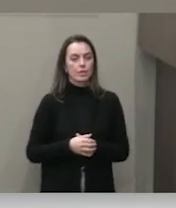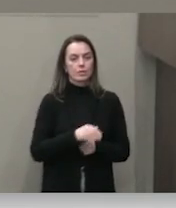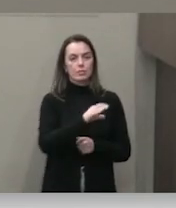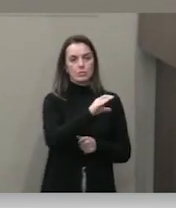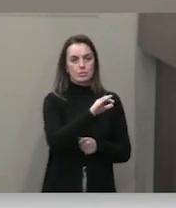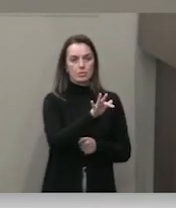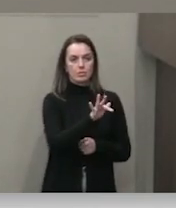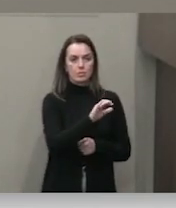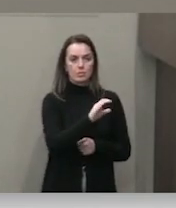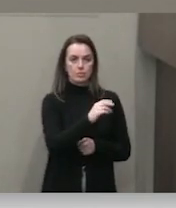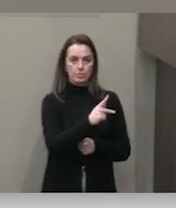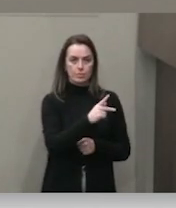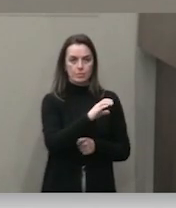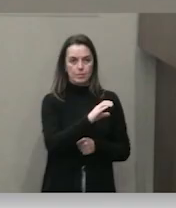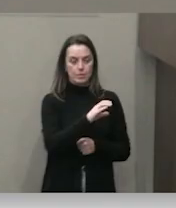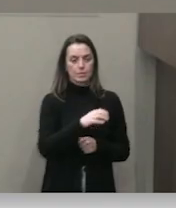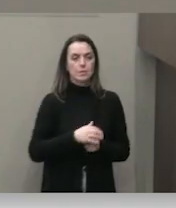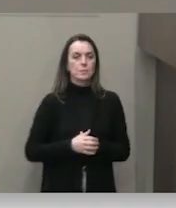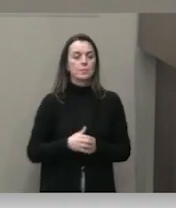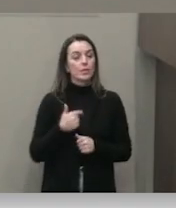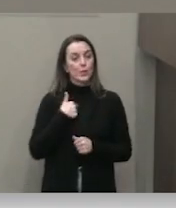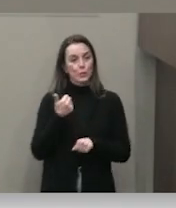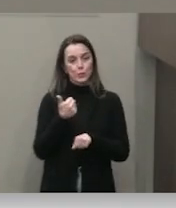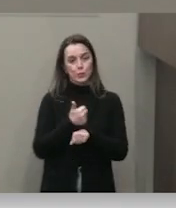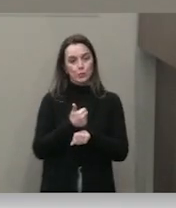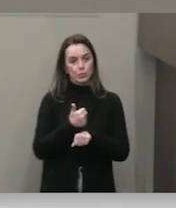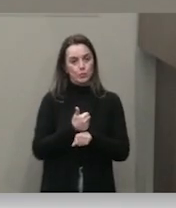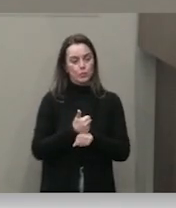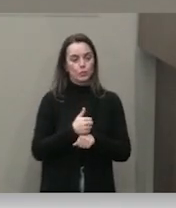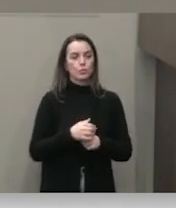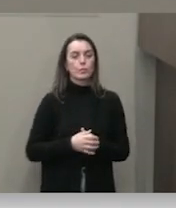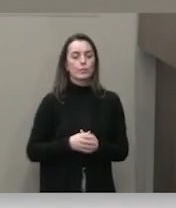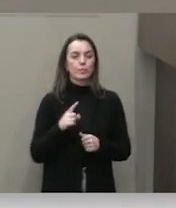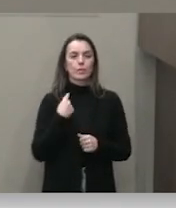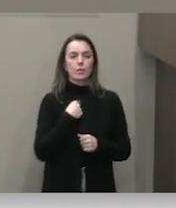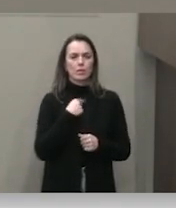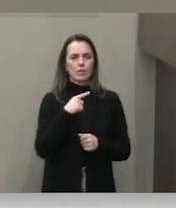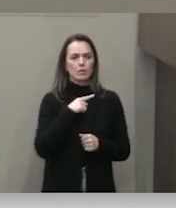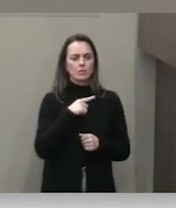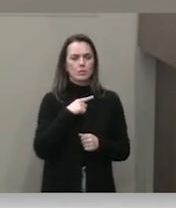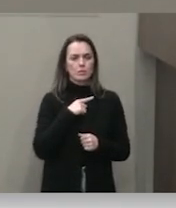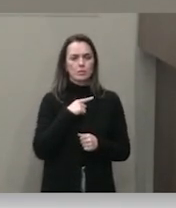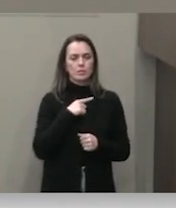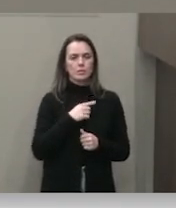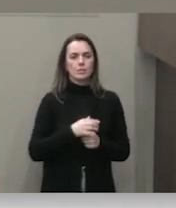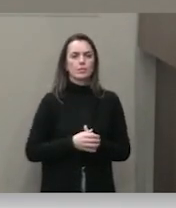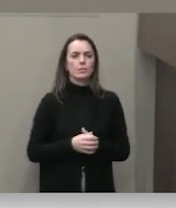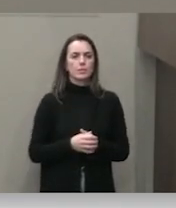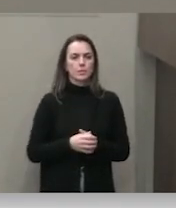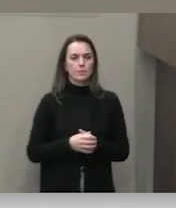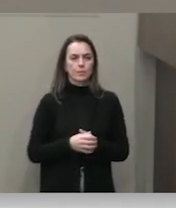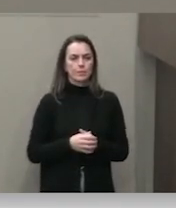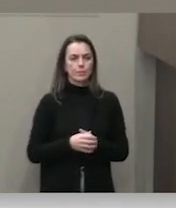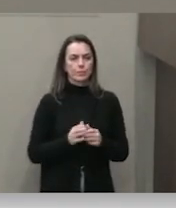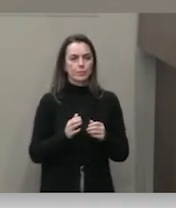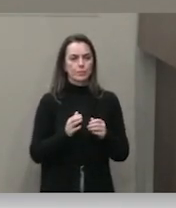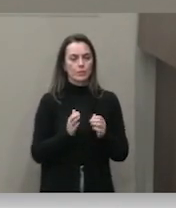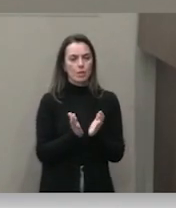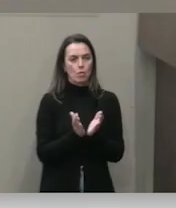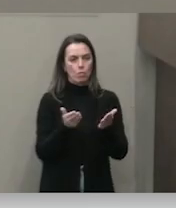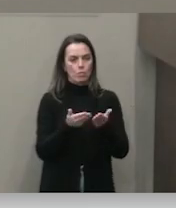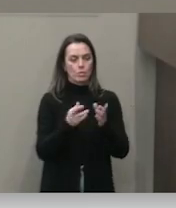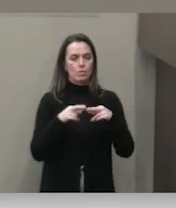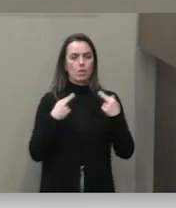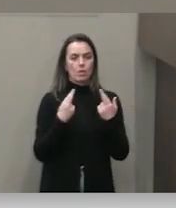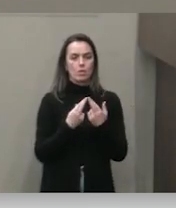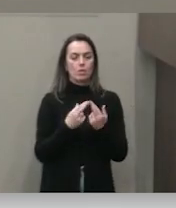aí no seu trabalho, né? E eu tive que substituí-lo. Nós tivemos, então, nesta comissão, a visita